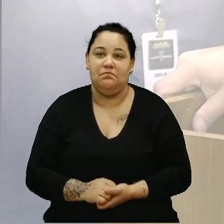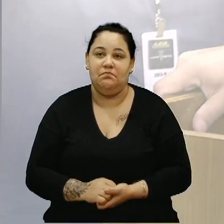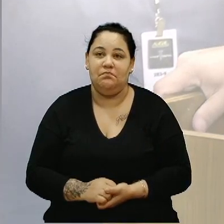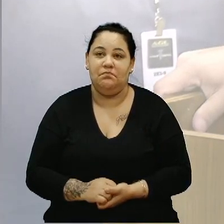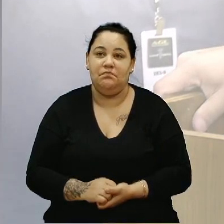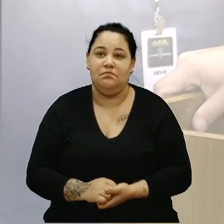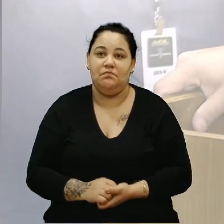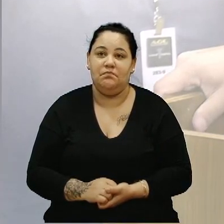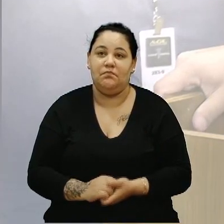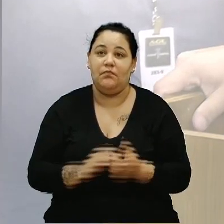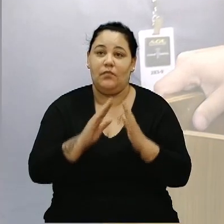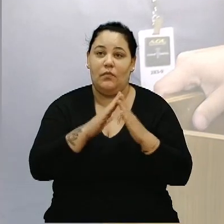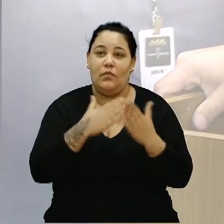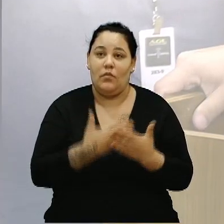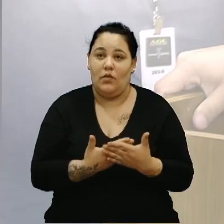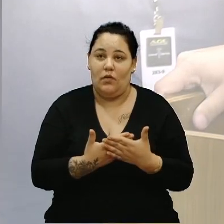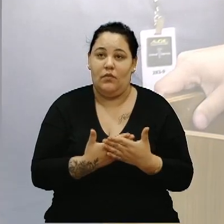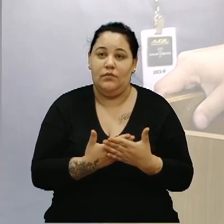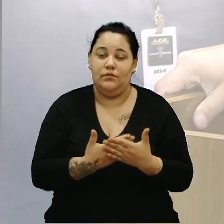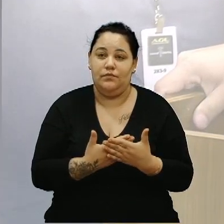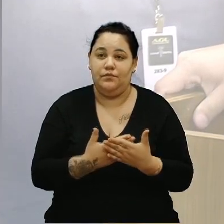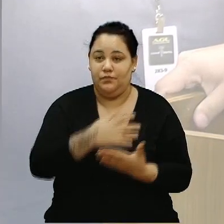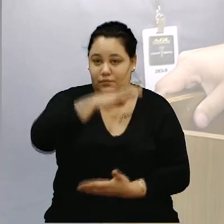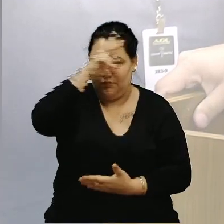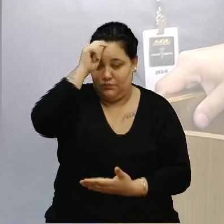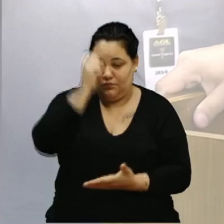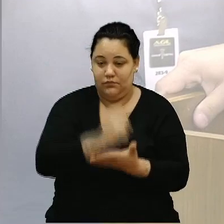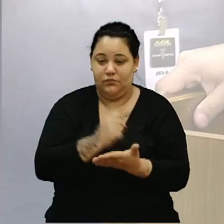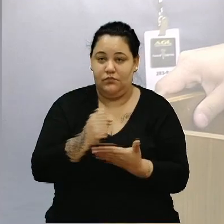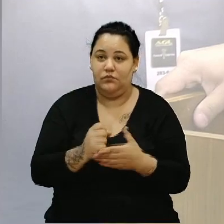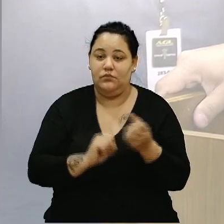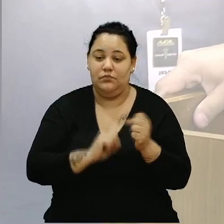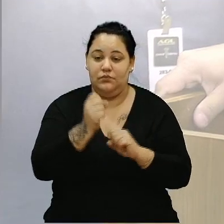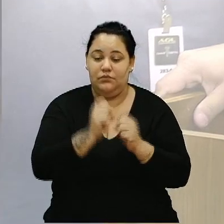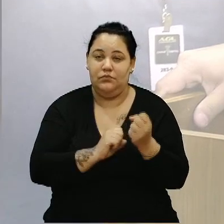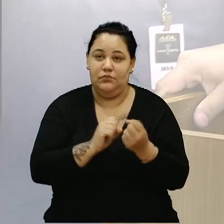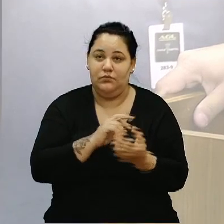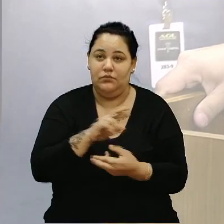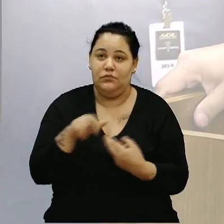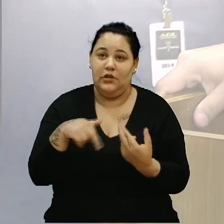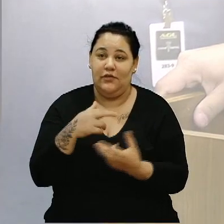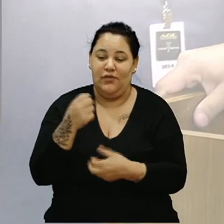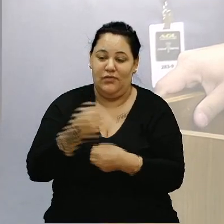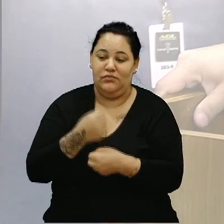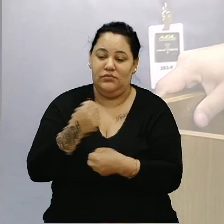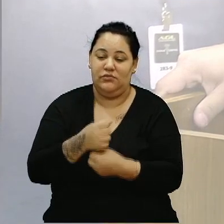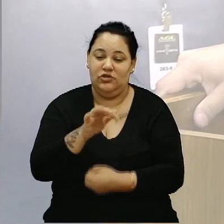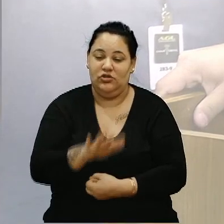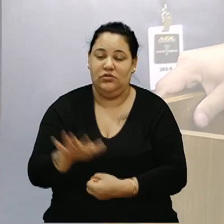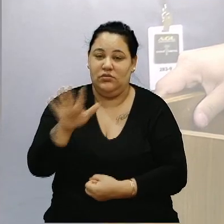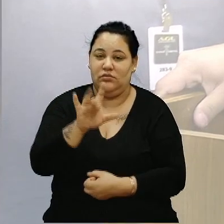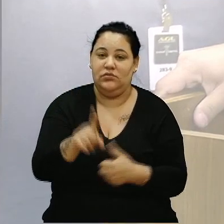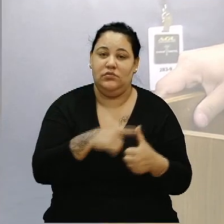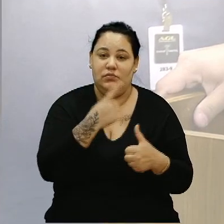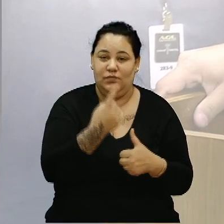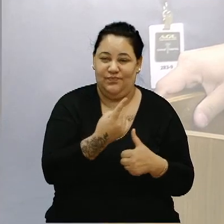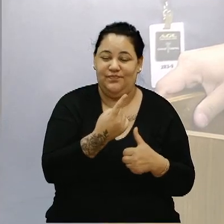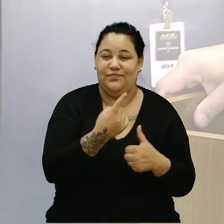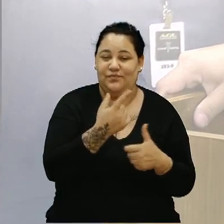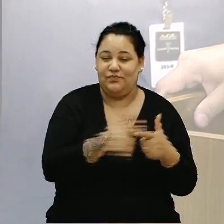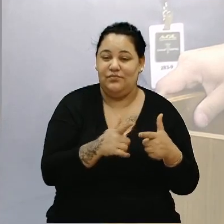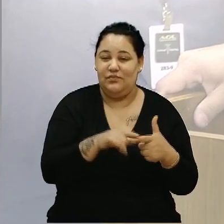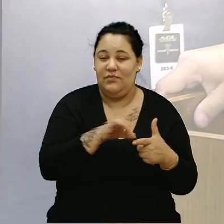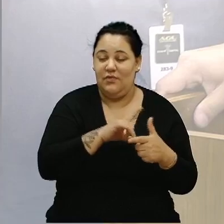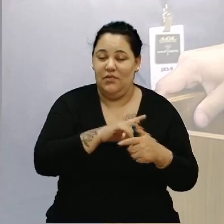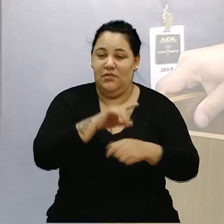o município contratou uma empresa para uma reforma geral. E um dos problemas que tem é que no ginásio da escola,